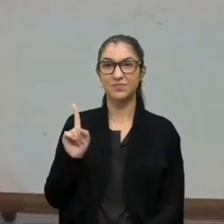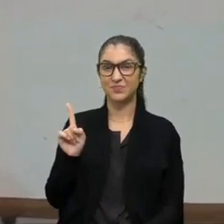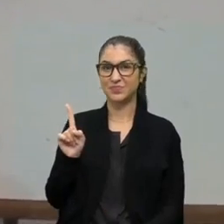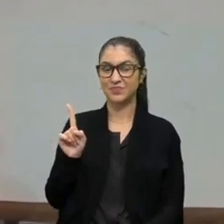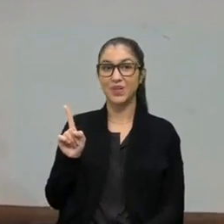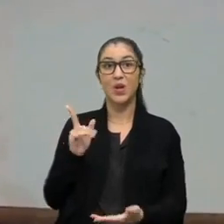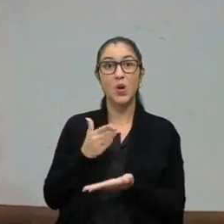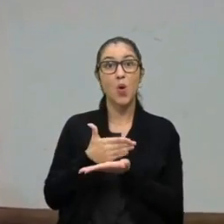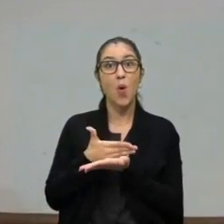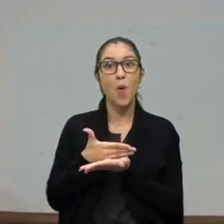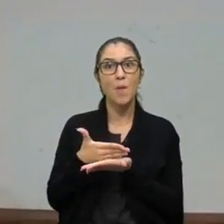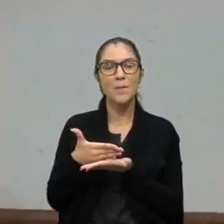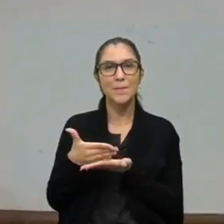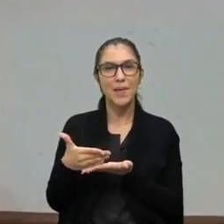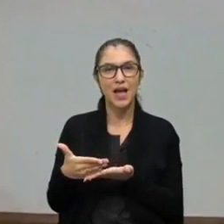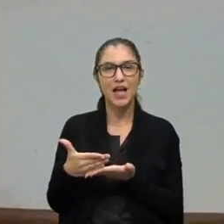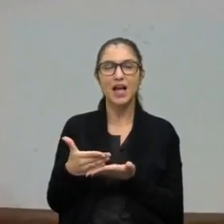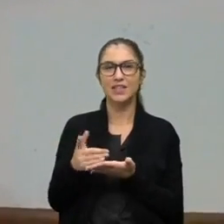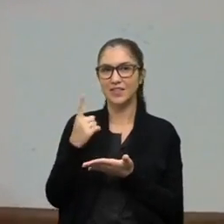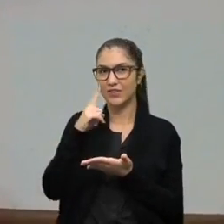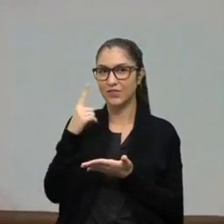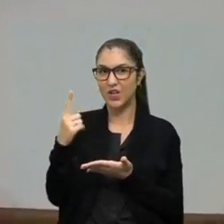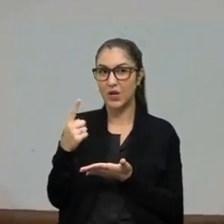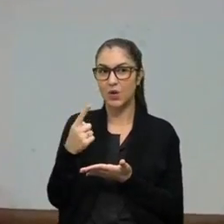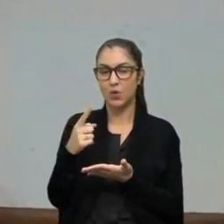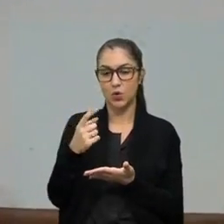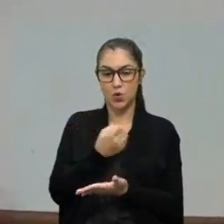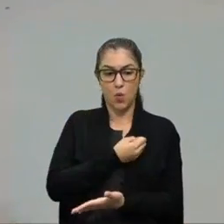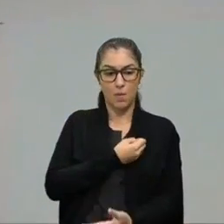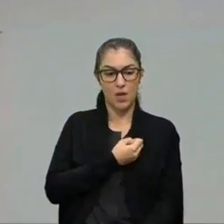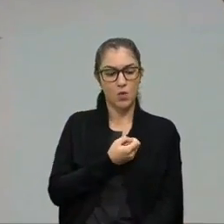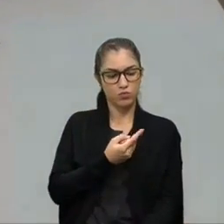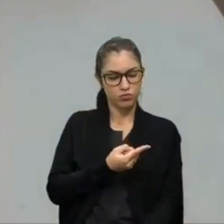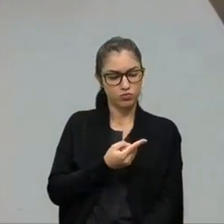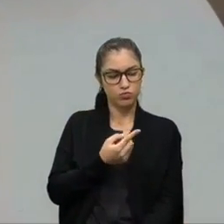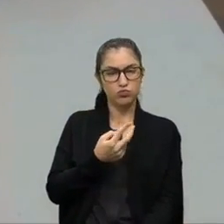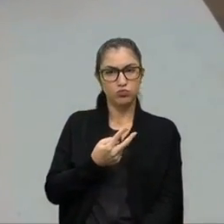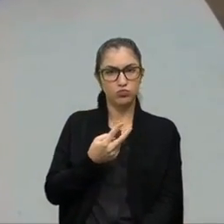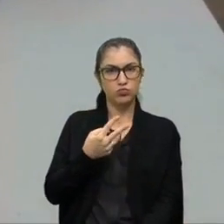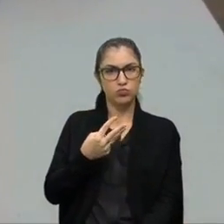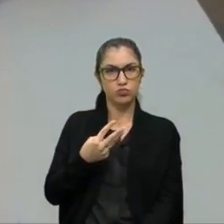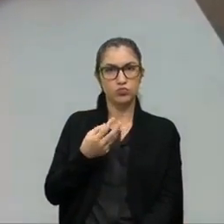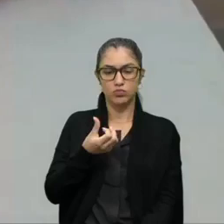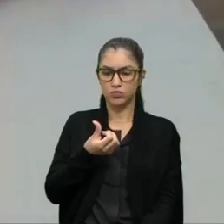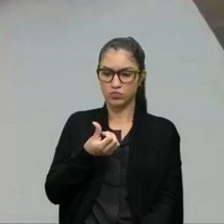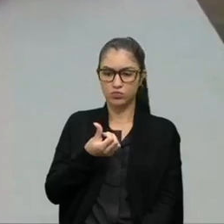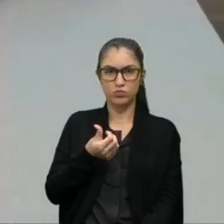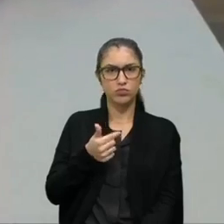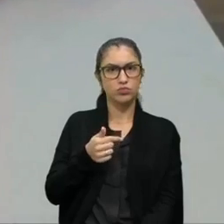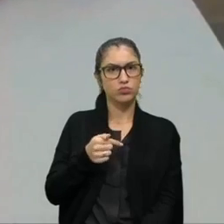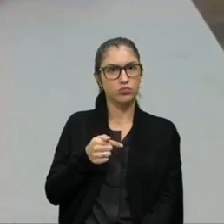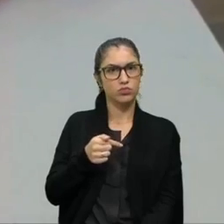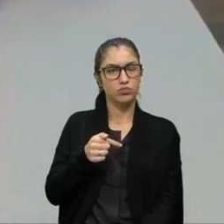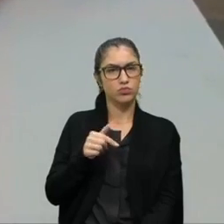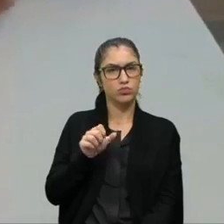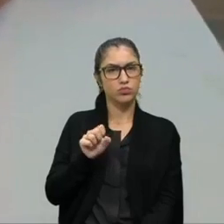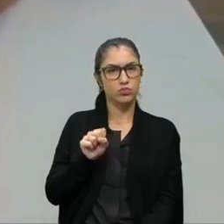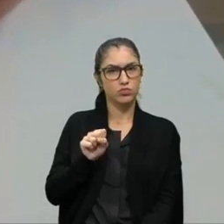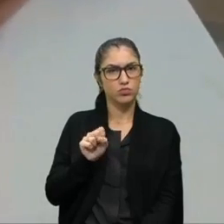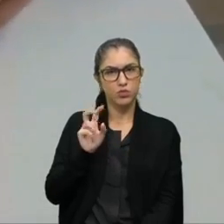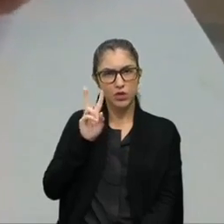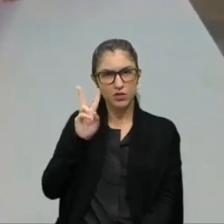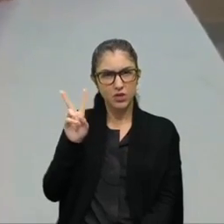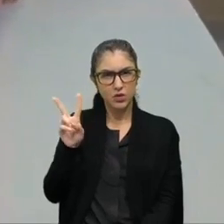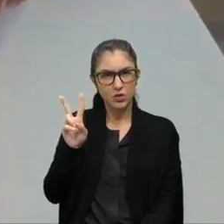Aí ele começa contando, olha, para cada número ele faz o sinal. 5, 6,